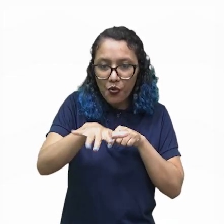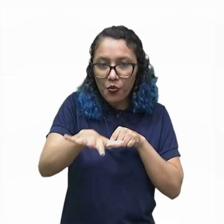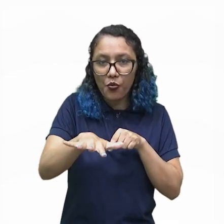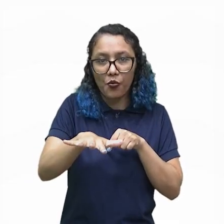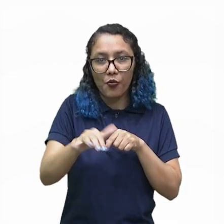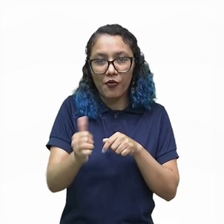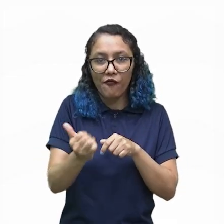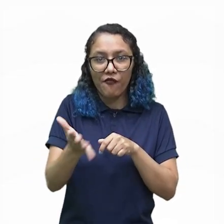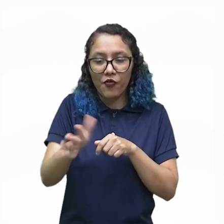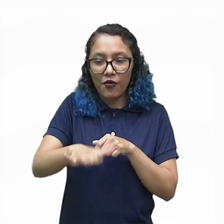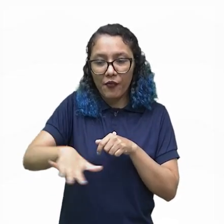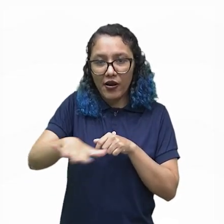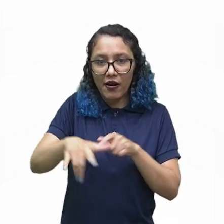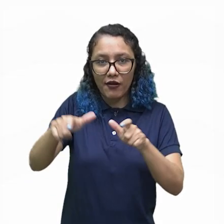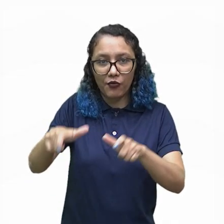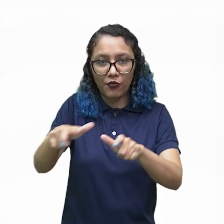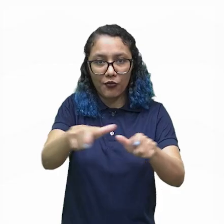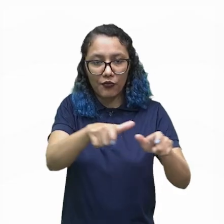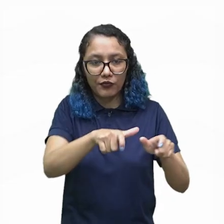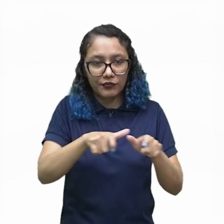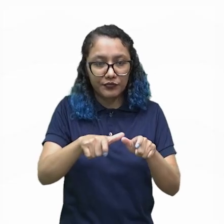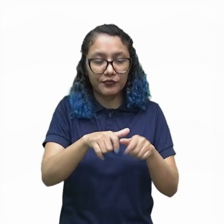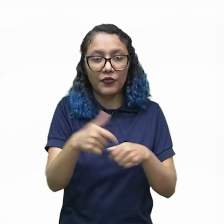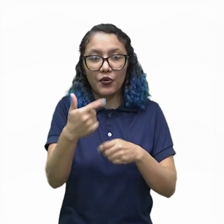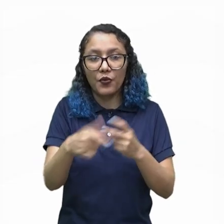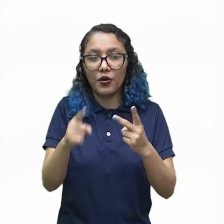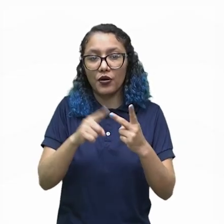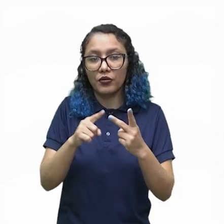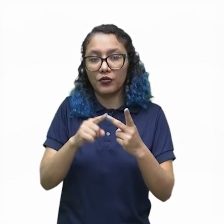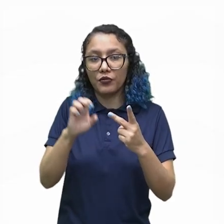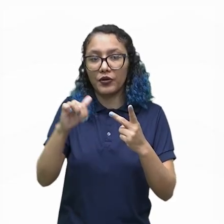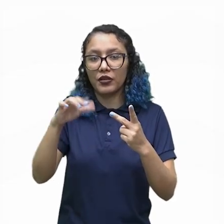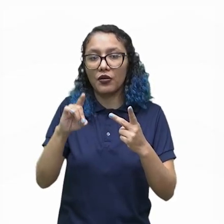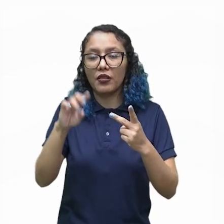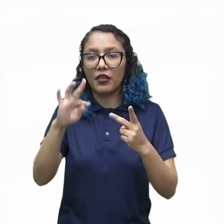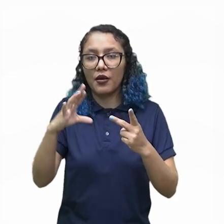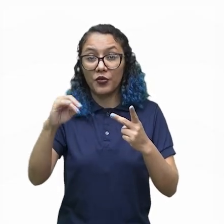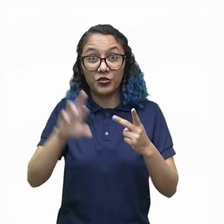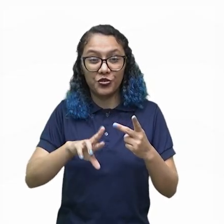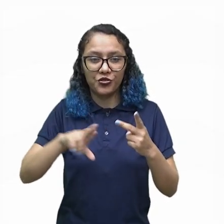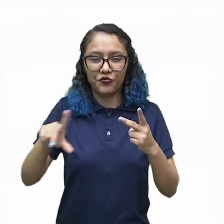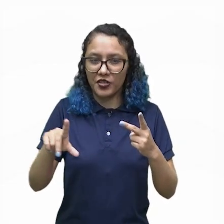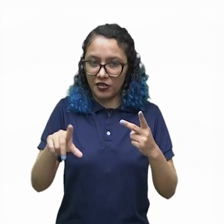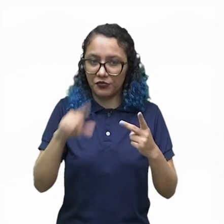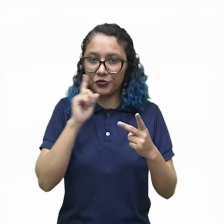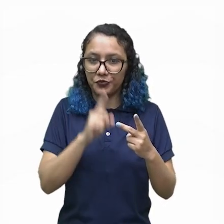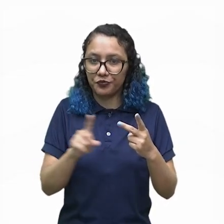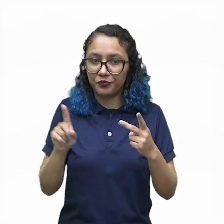para o ambiente. Diferente da endotérmica, né? No caso da endotérmica,